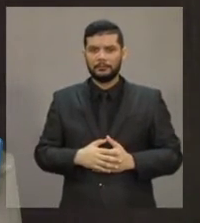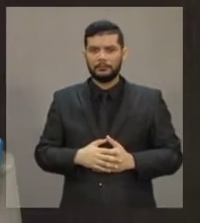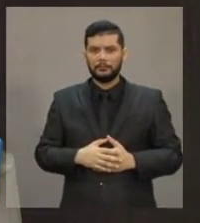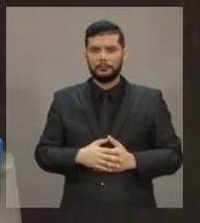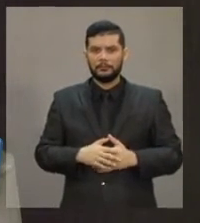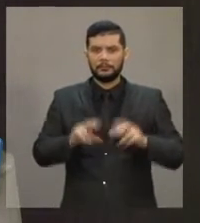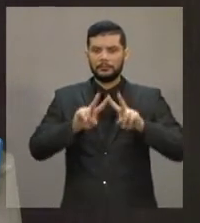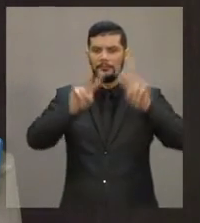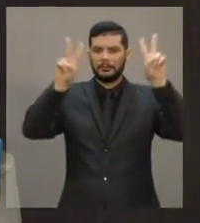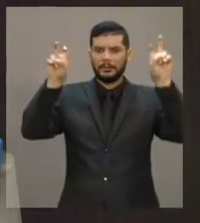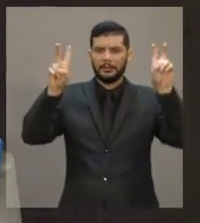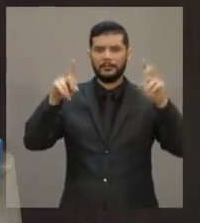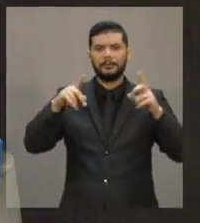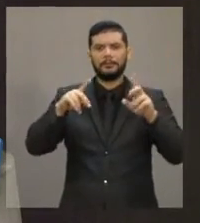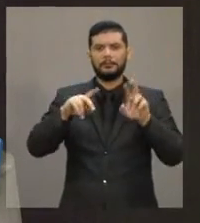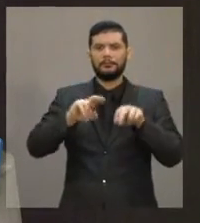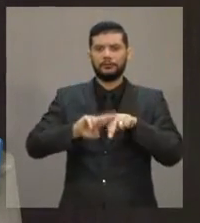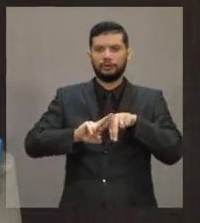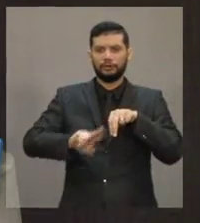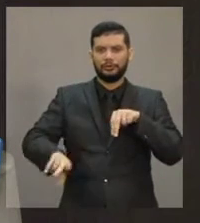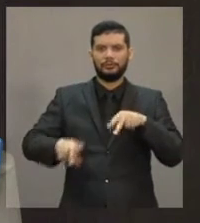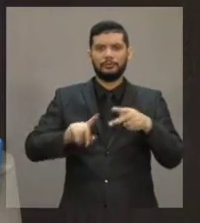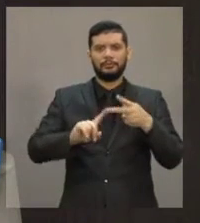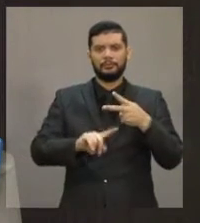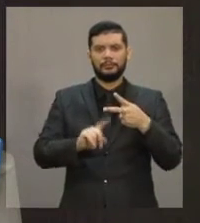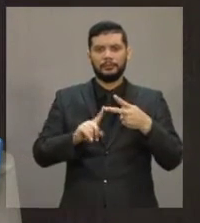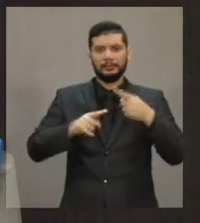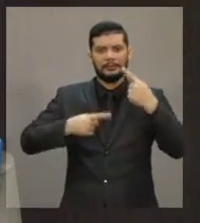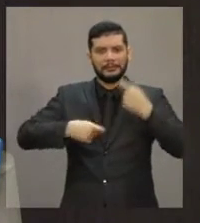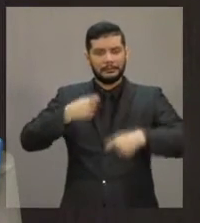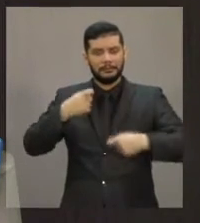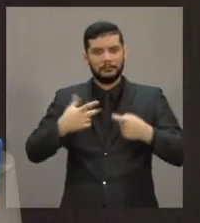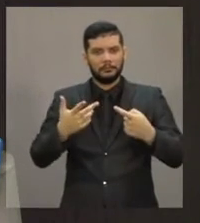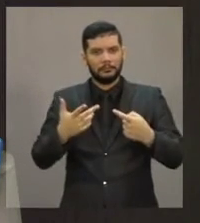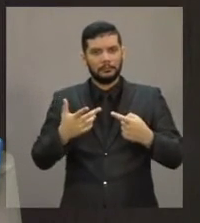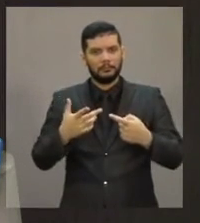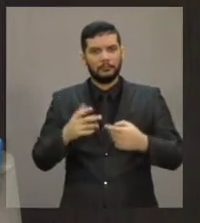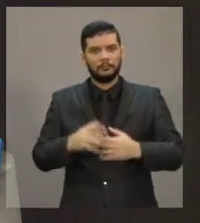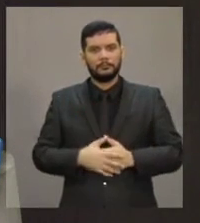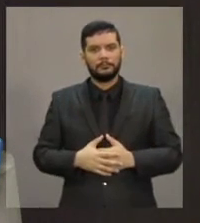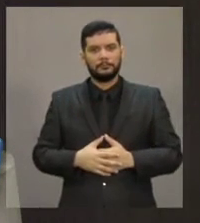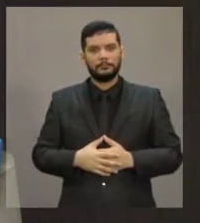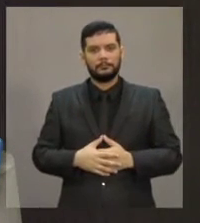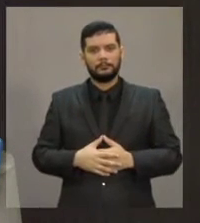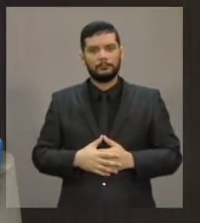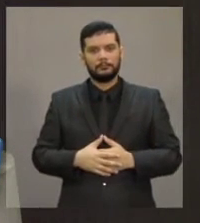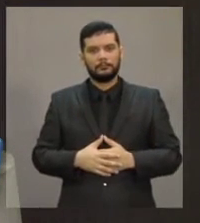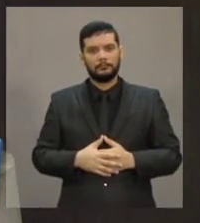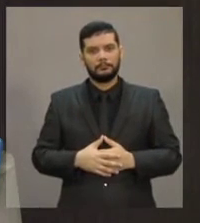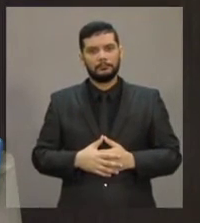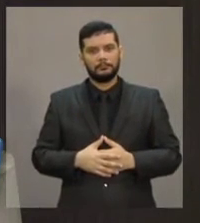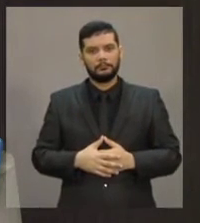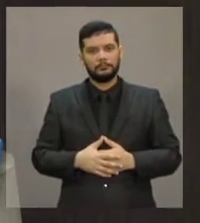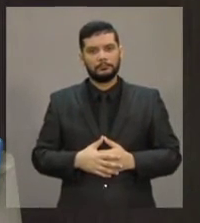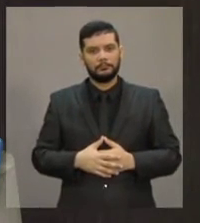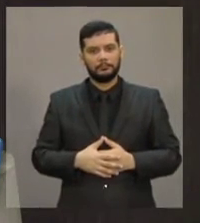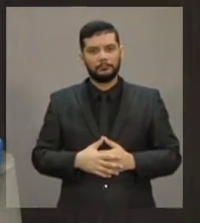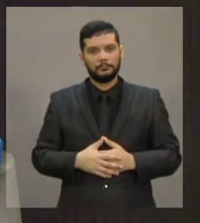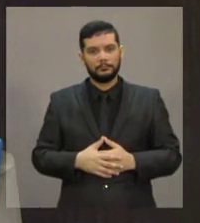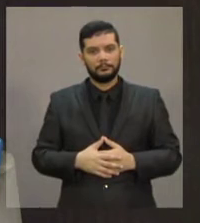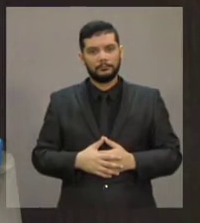sexualidade, não falar de gênero, não falar, na prática, estimula e impulsiona Deputado, por gentileza,